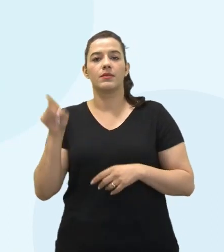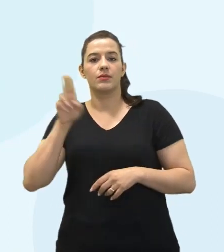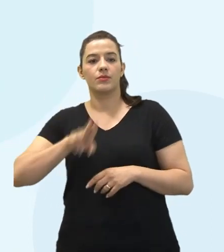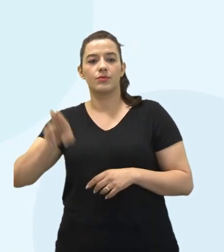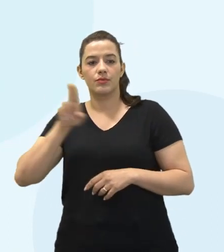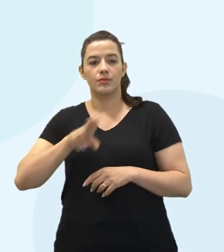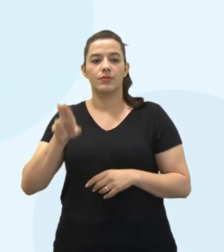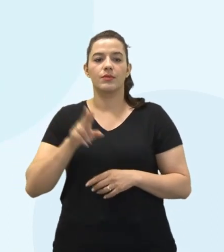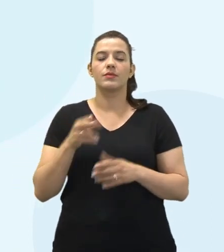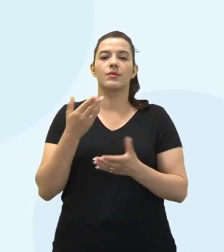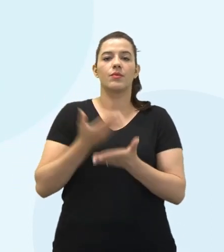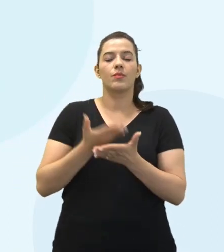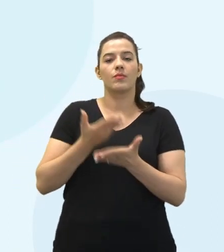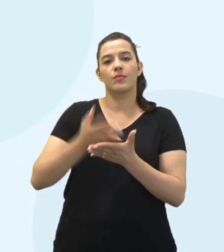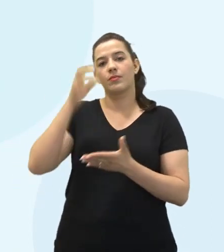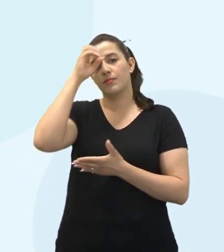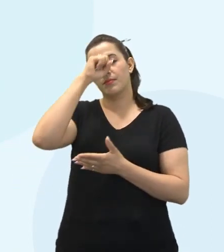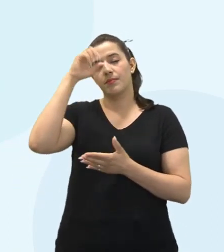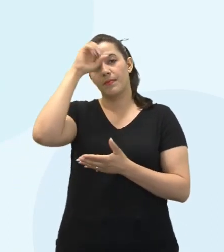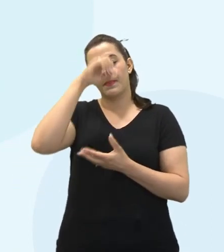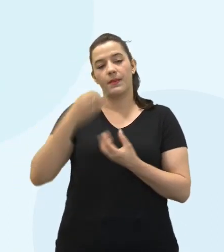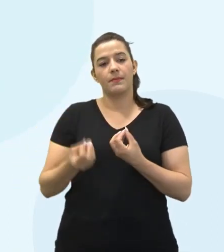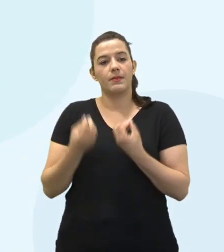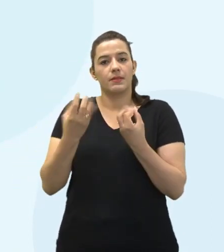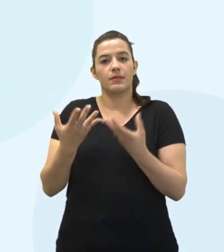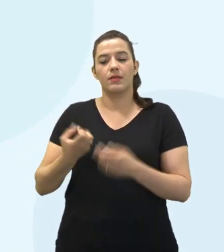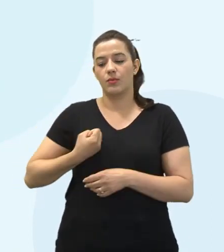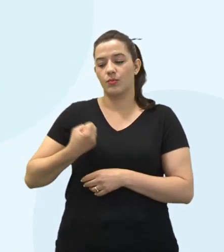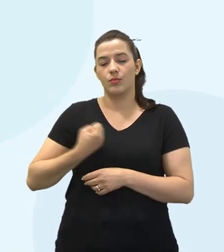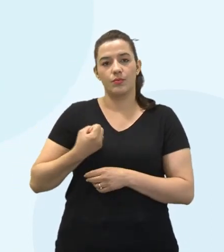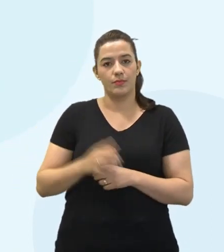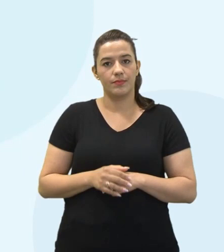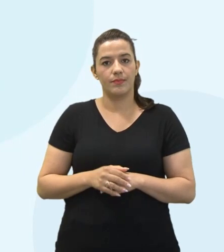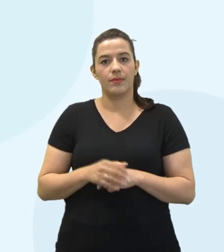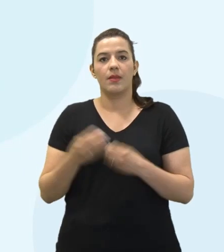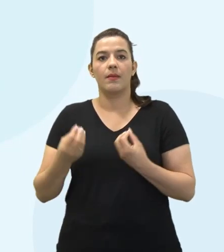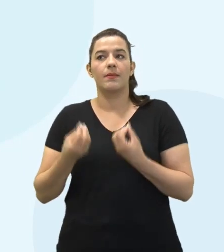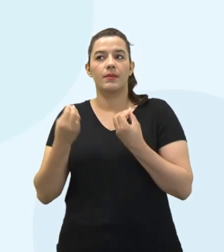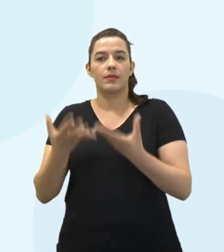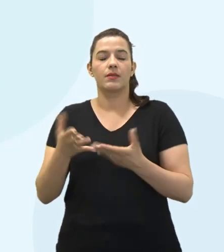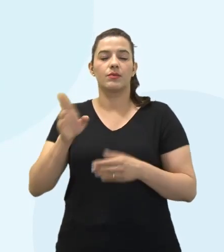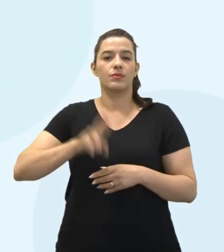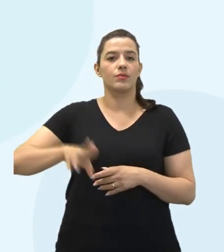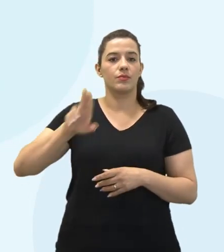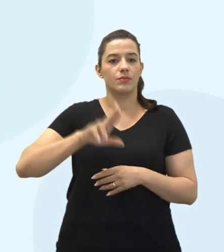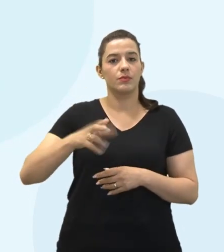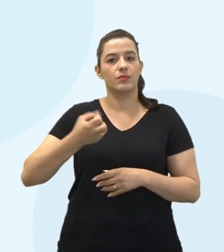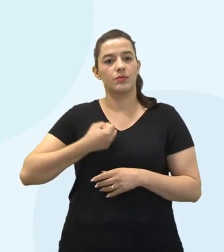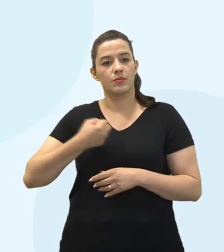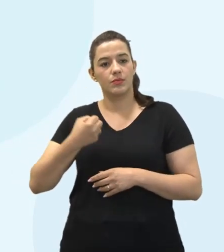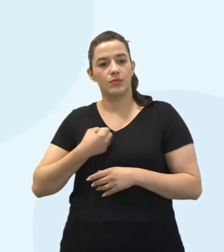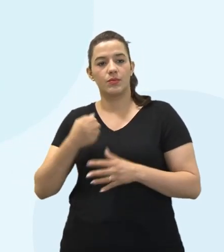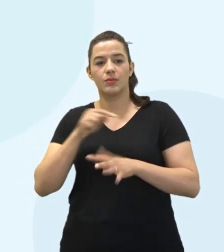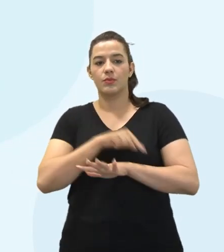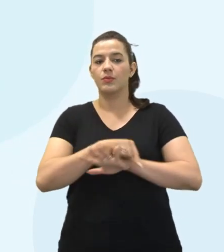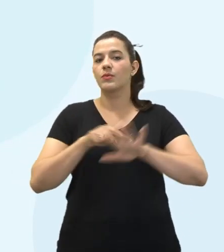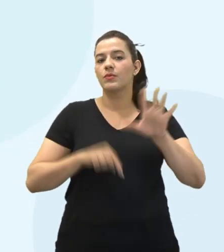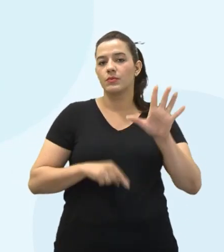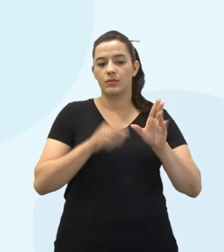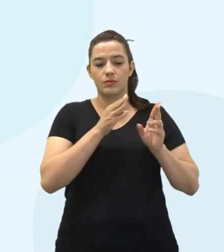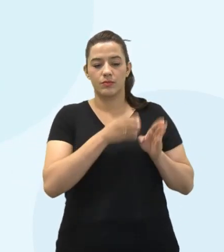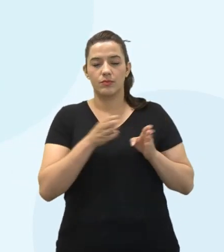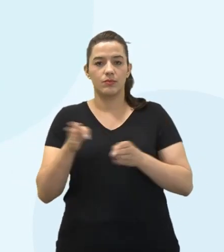desse objeto do conhecimento para que que serve esse número né porque que eu estou usando esse número com 5 classes